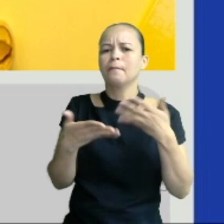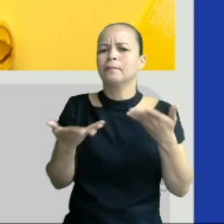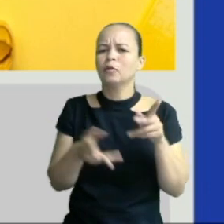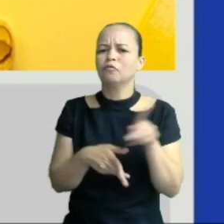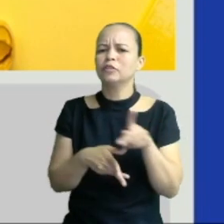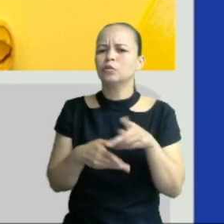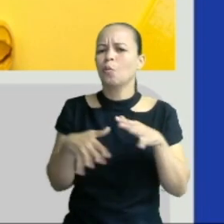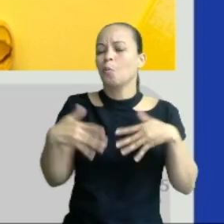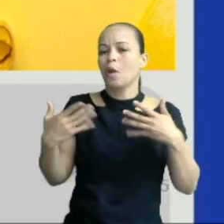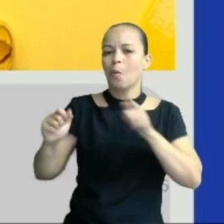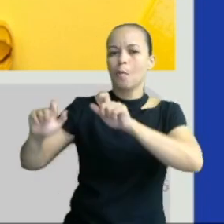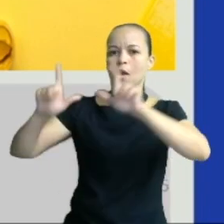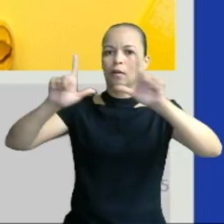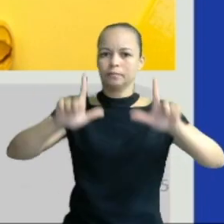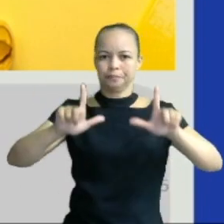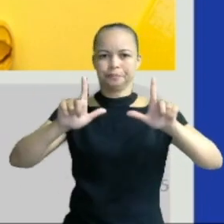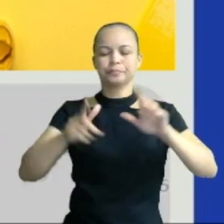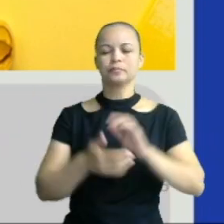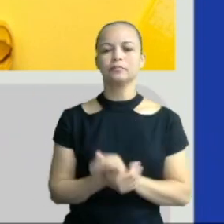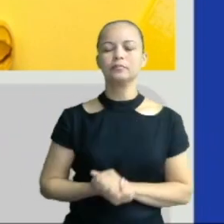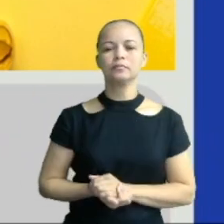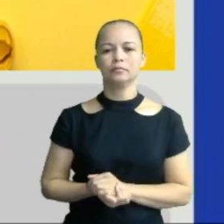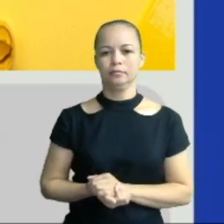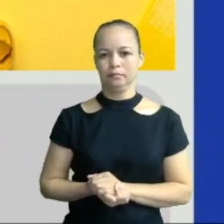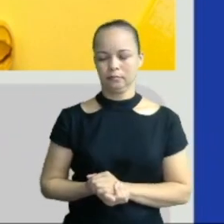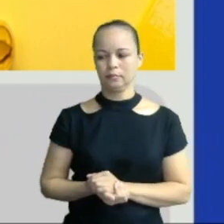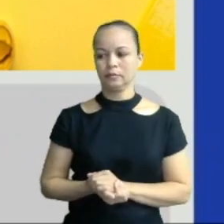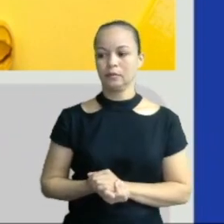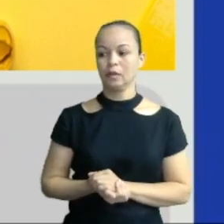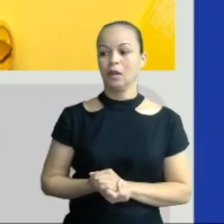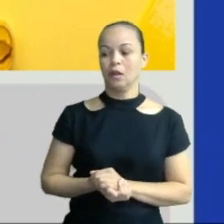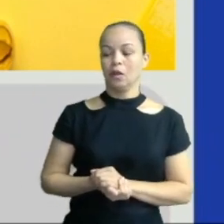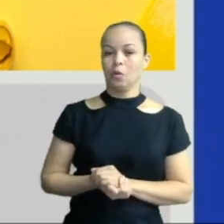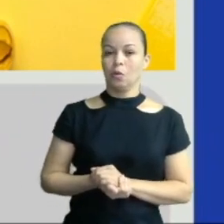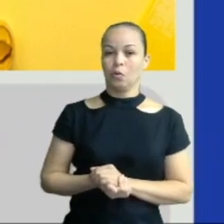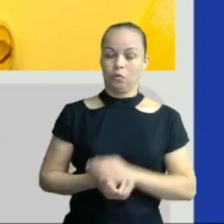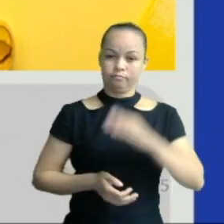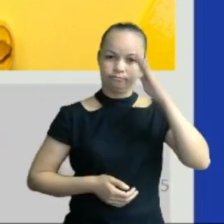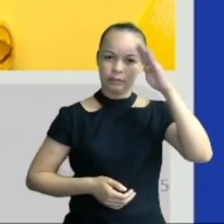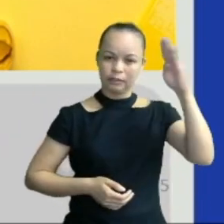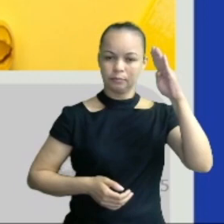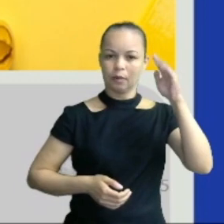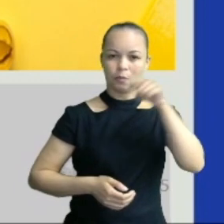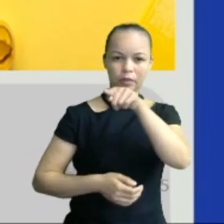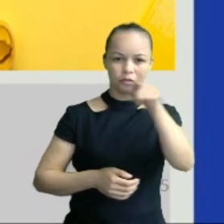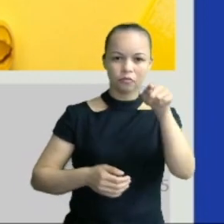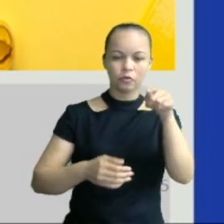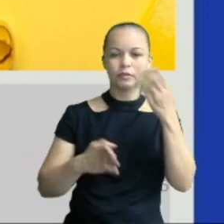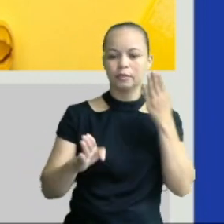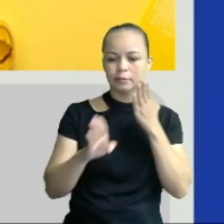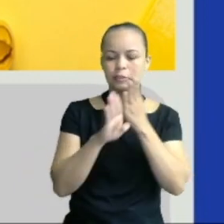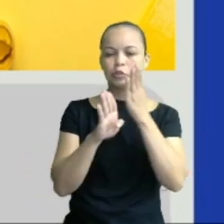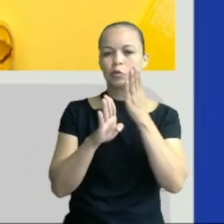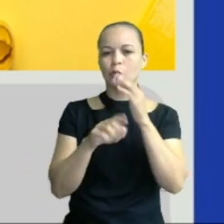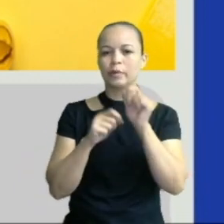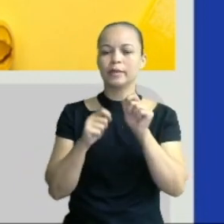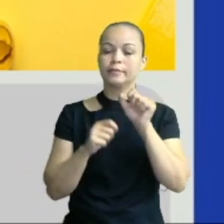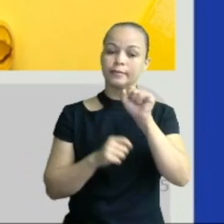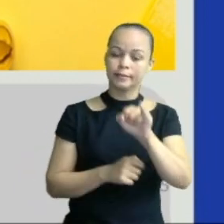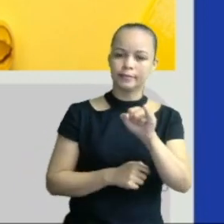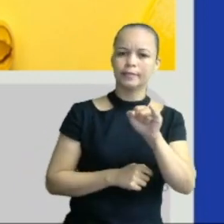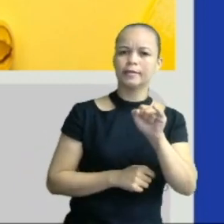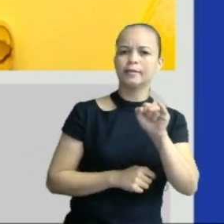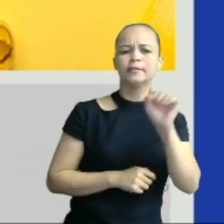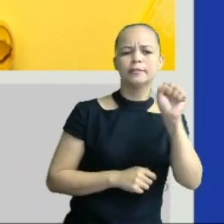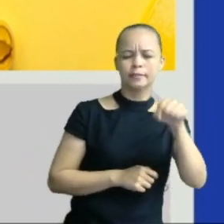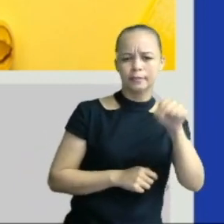ver, professor. O principal macete para você descobrir se deve ou não usar